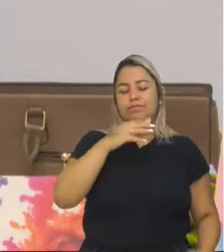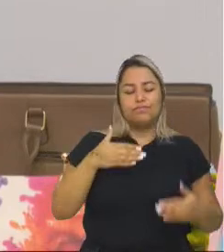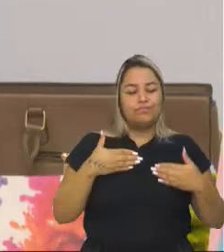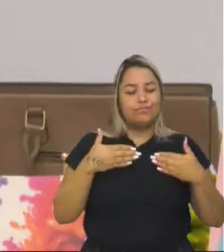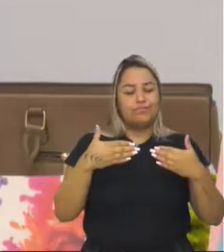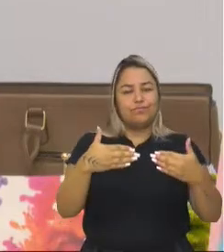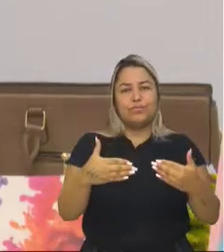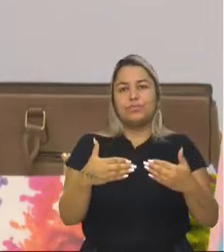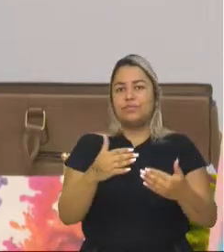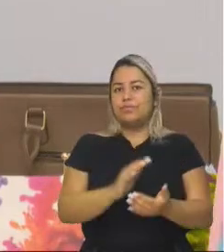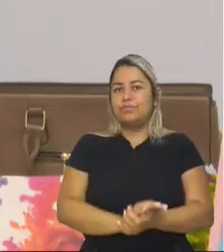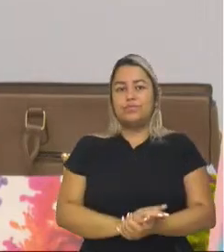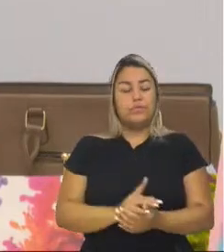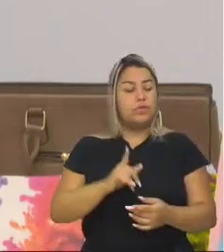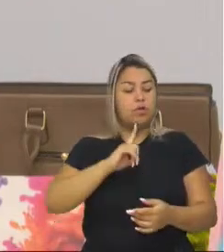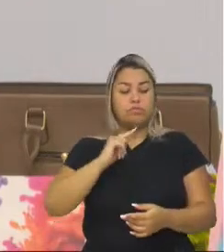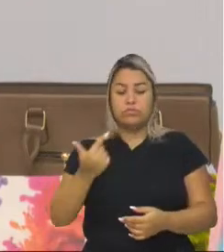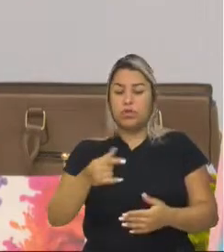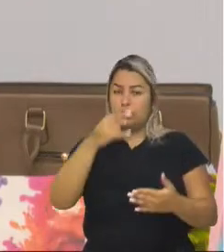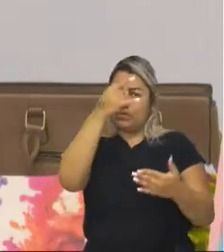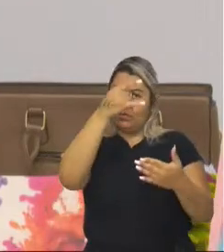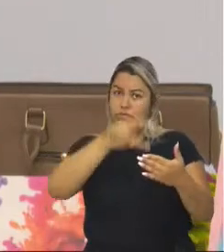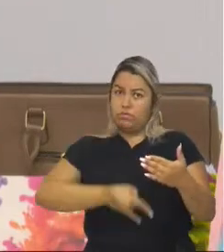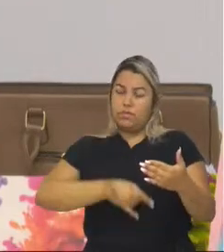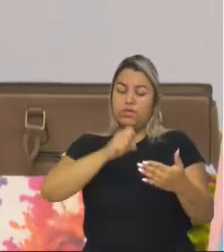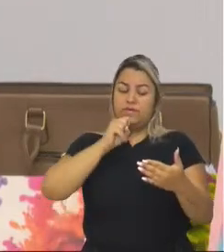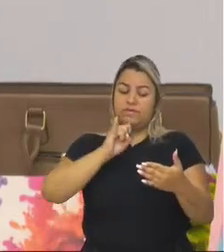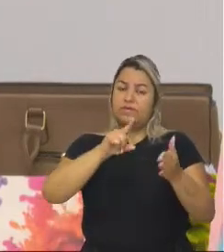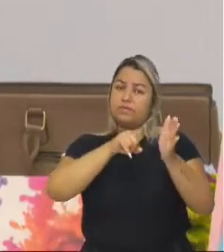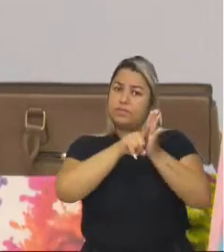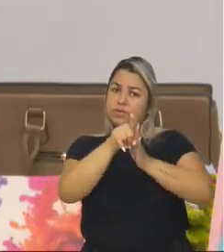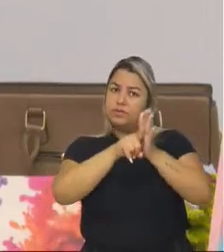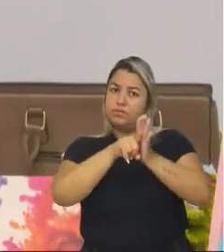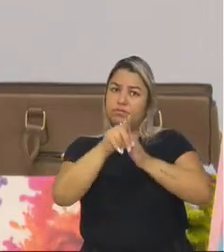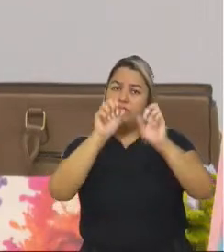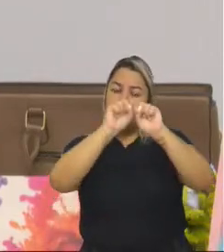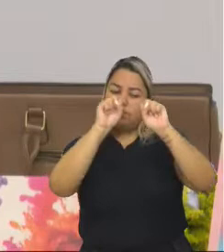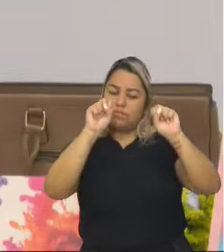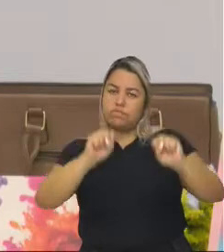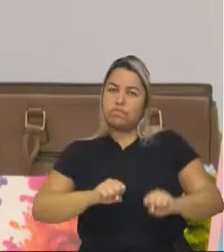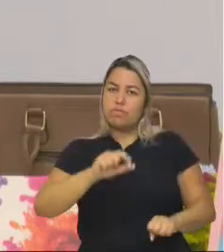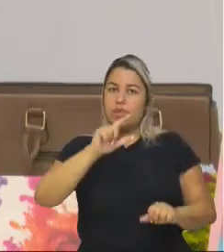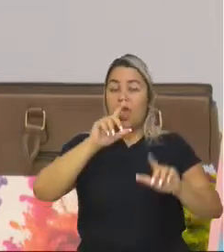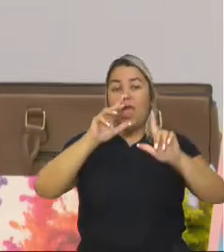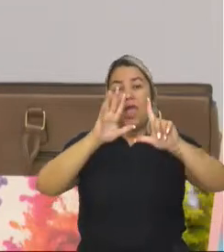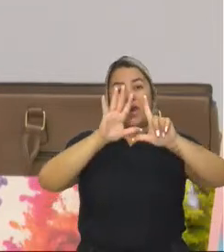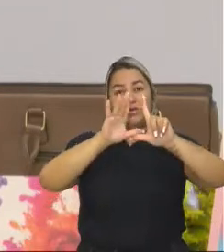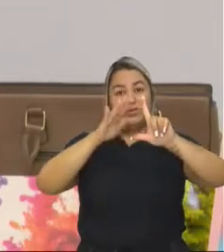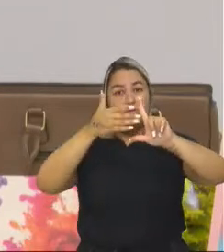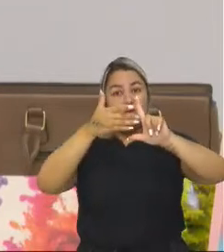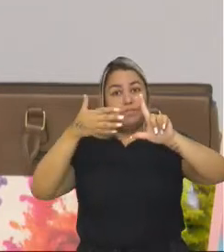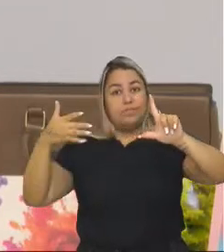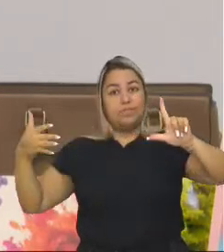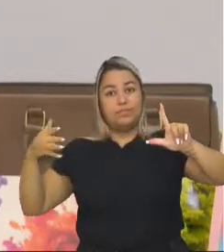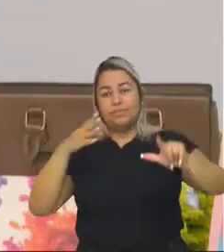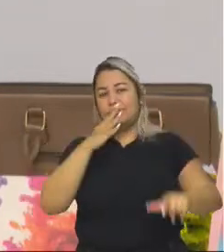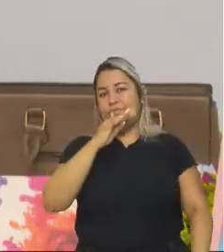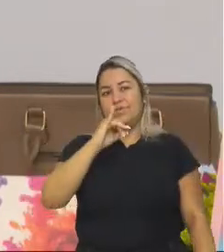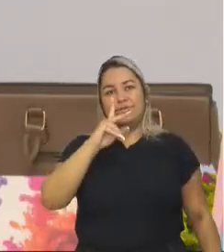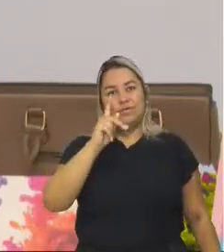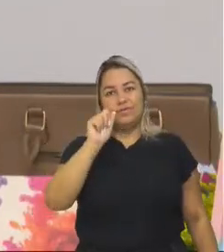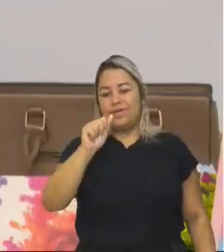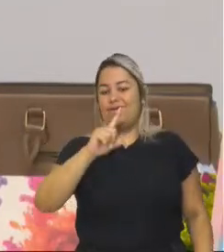nós. Nenhum, não tem um documento. Se eu fizer uma pesquisa nos sistemas e colocar LGBTQ+, bicha, não aparece